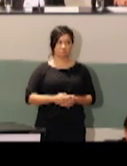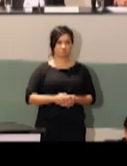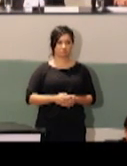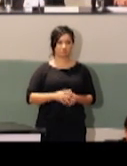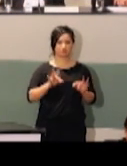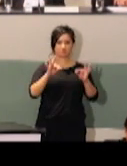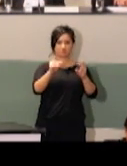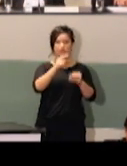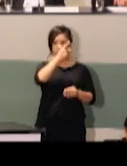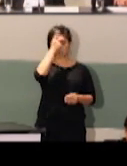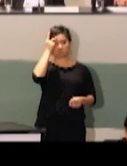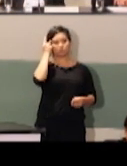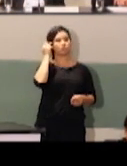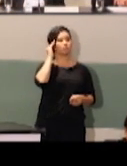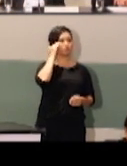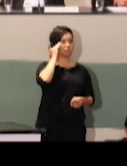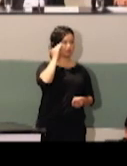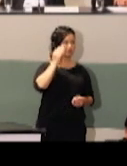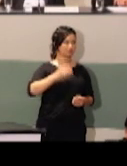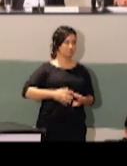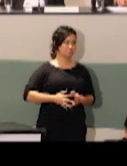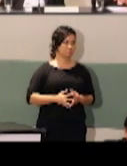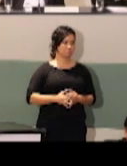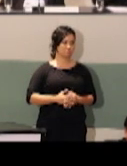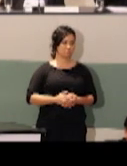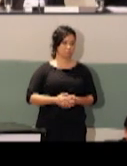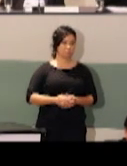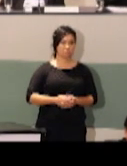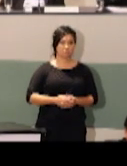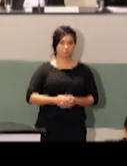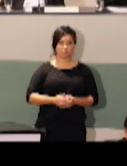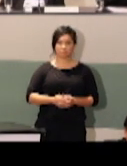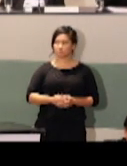todos. Ok? 4 segundos.